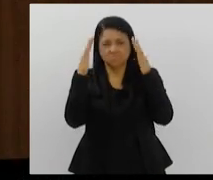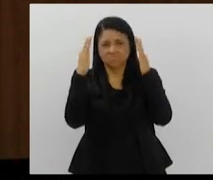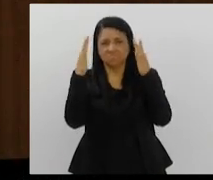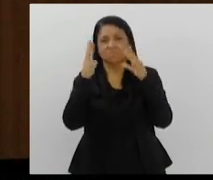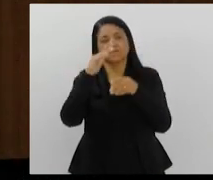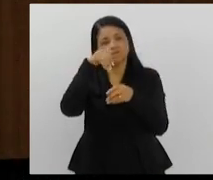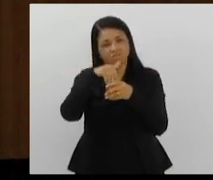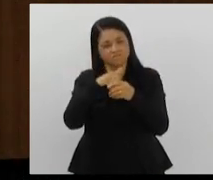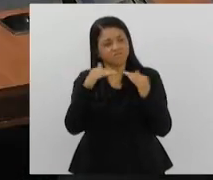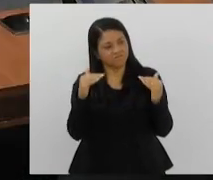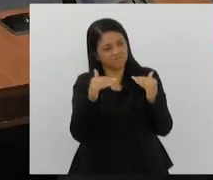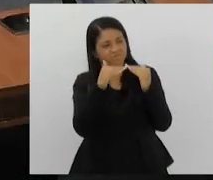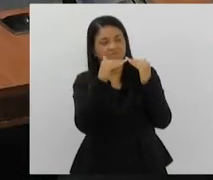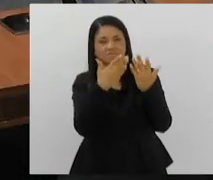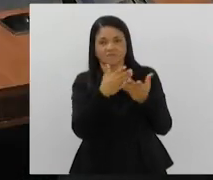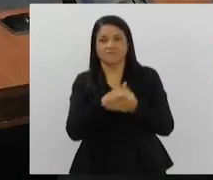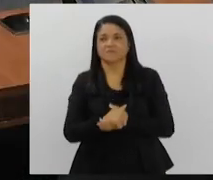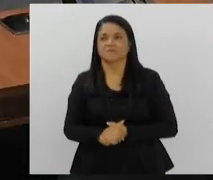projeto.